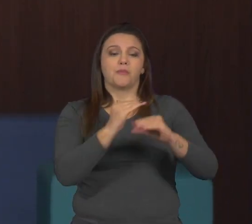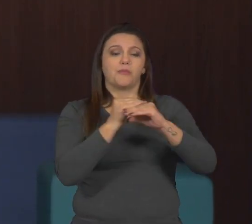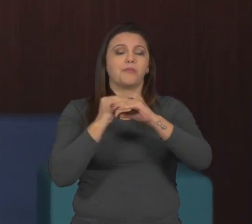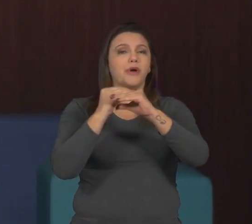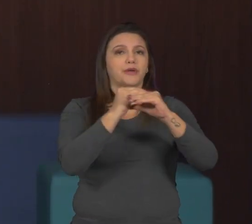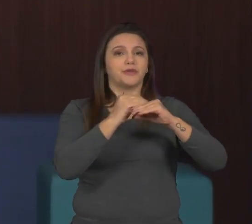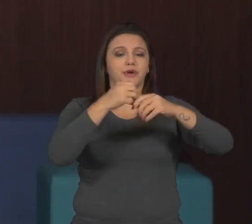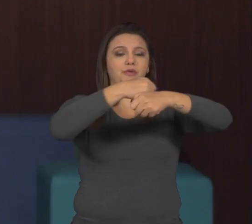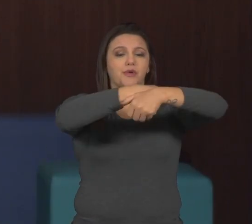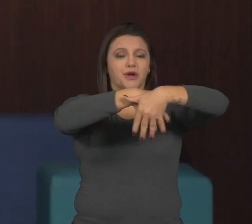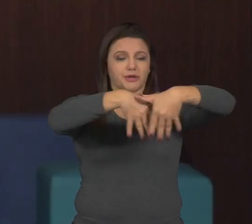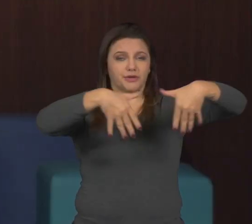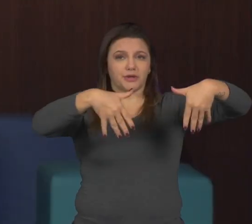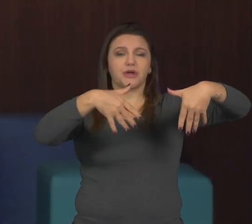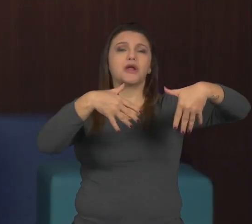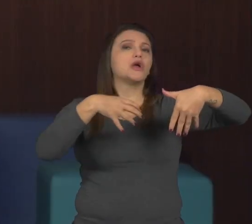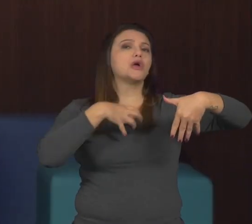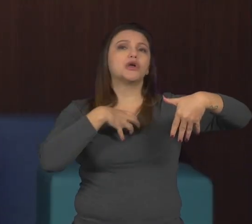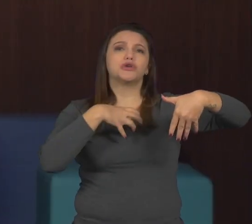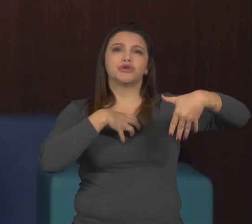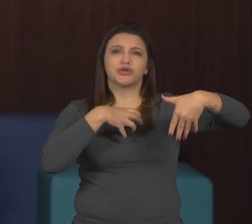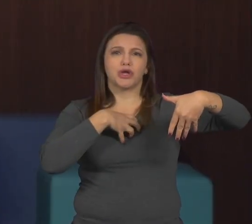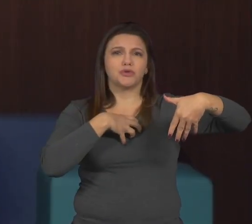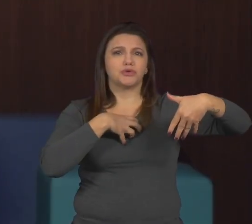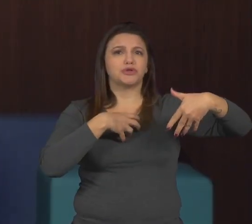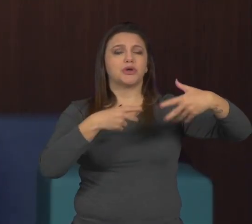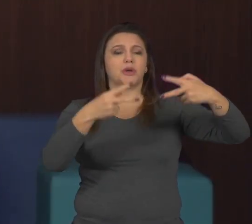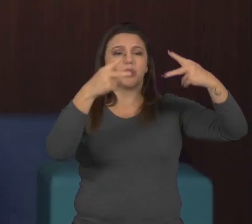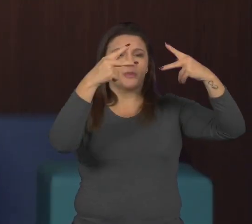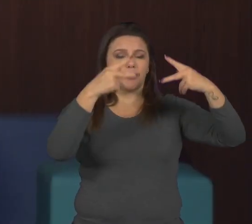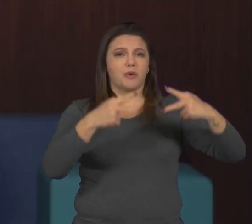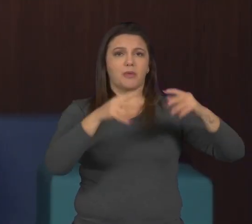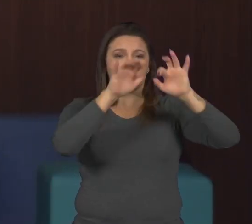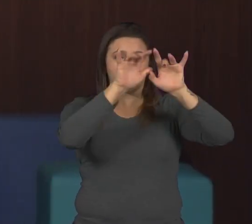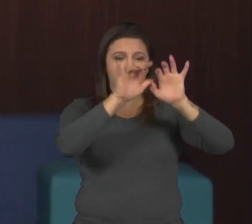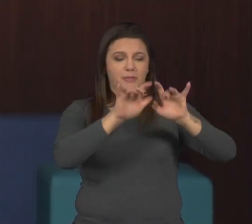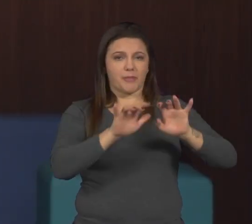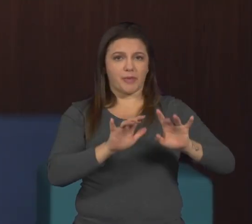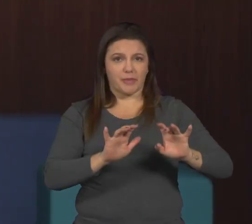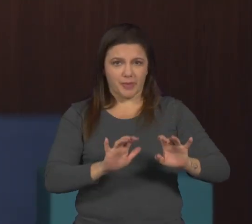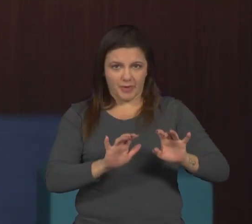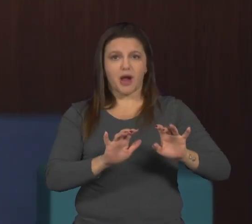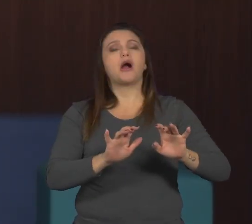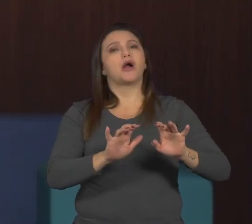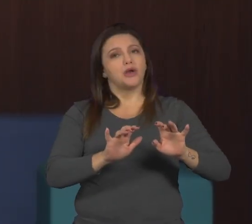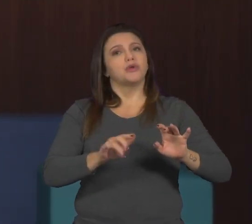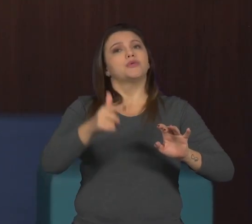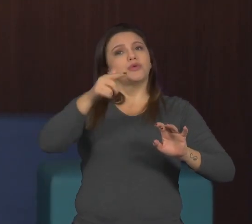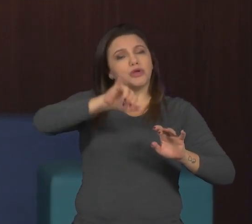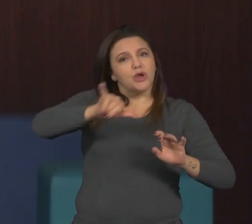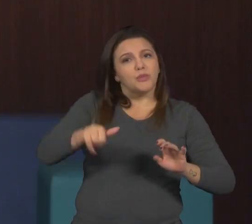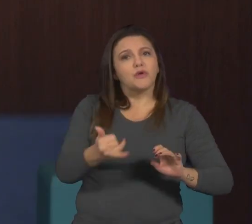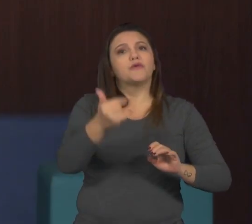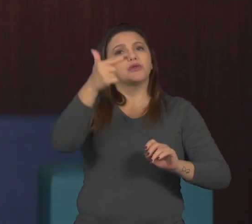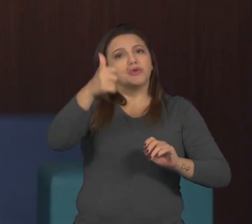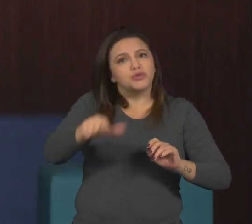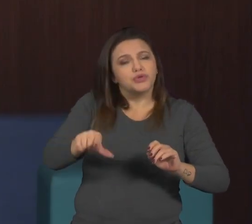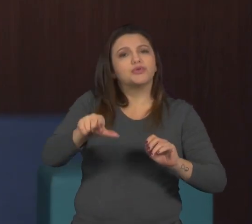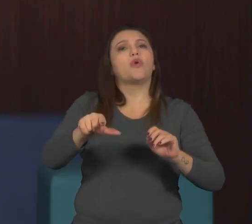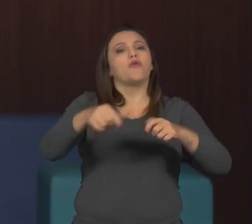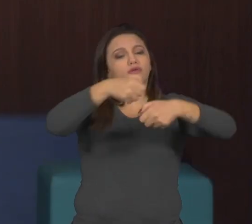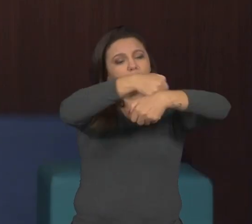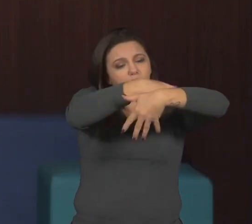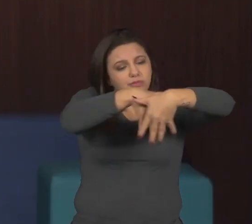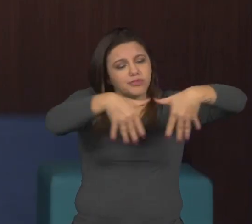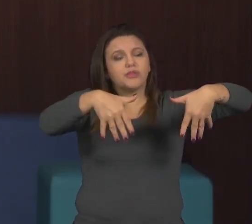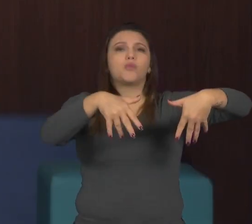arquitetural é uma forma de você documentar, compartilhar e reusar as ideias de uma arquitetura